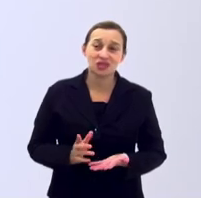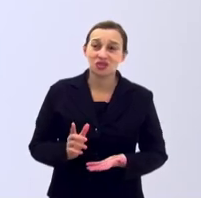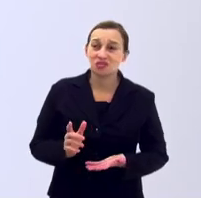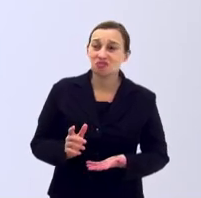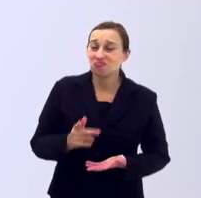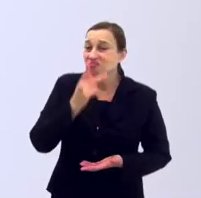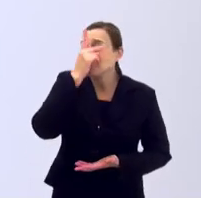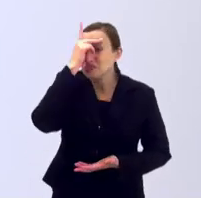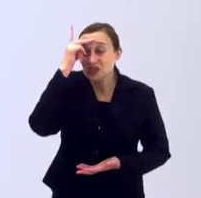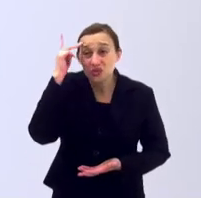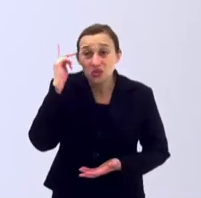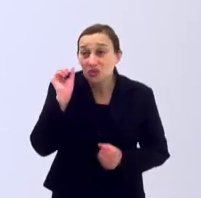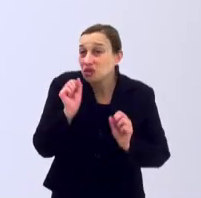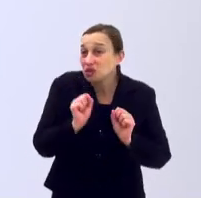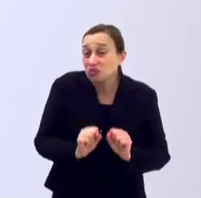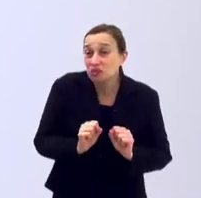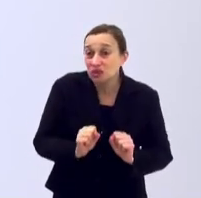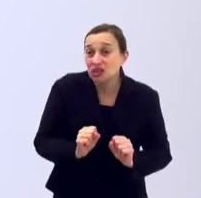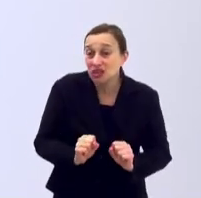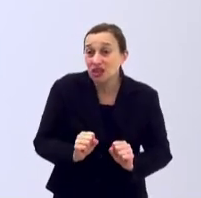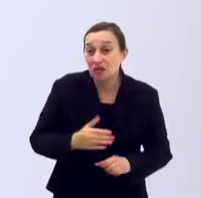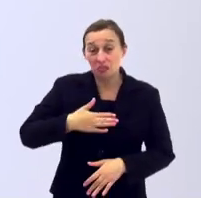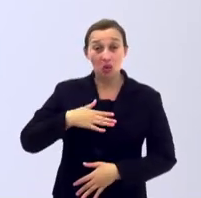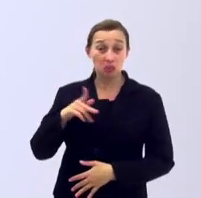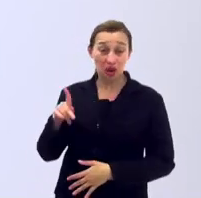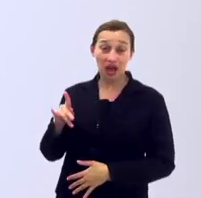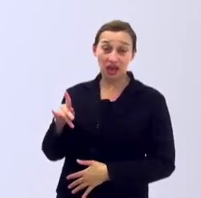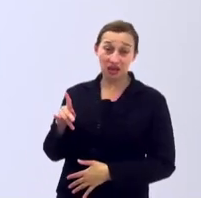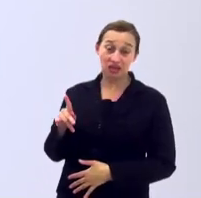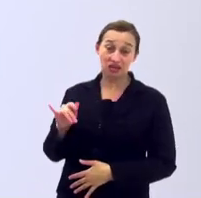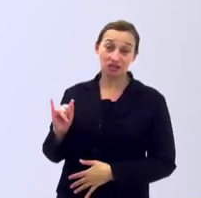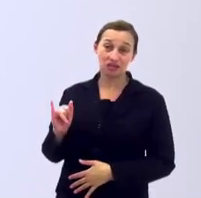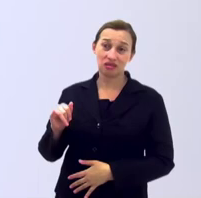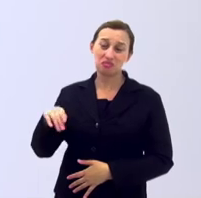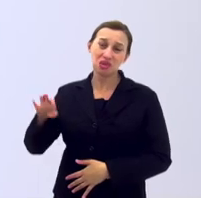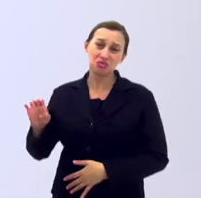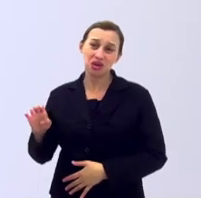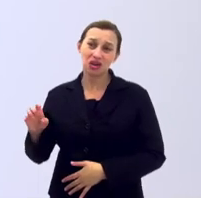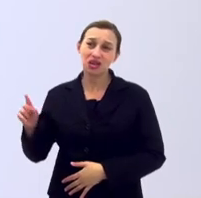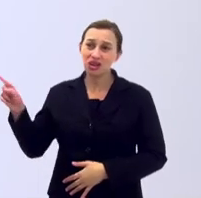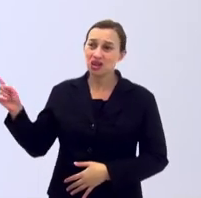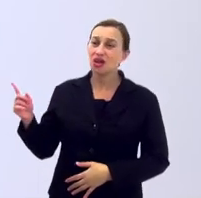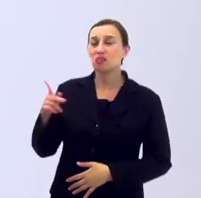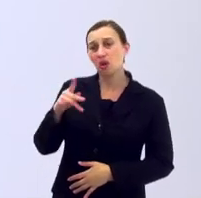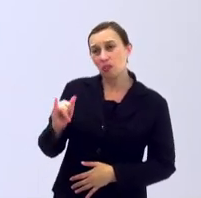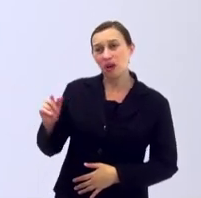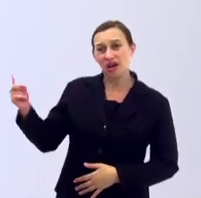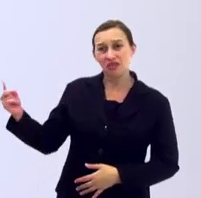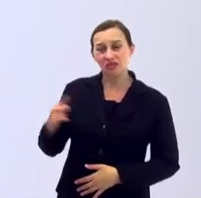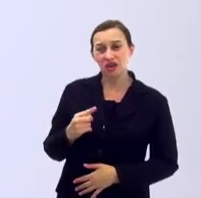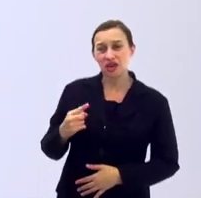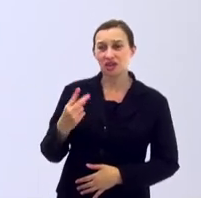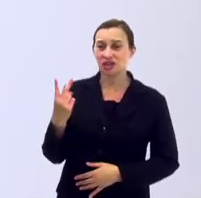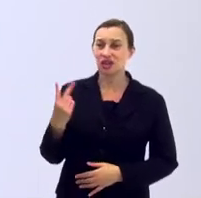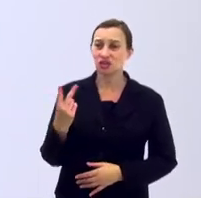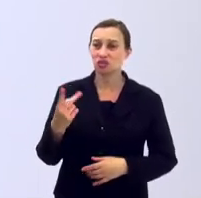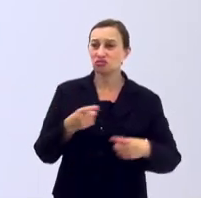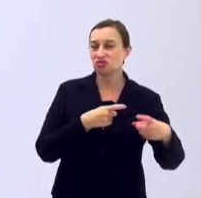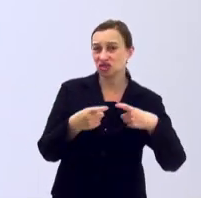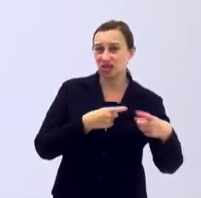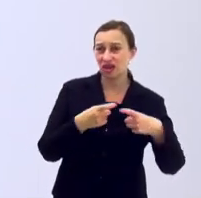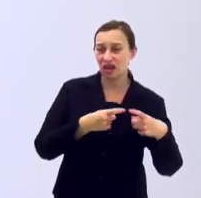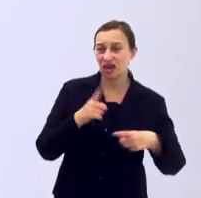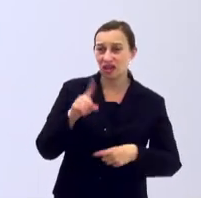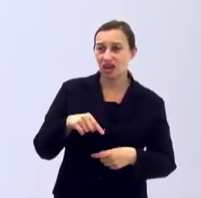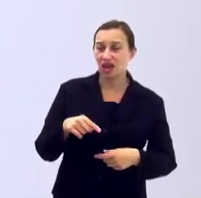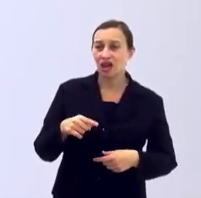São pessoas que poderiam ter sido meu pai e minha mãe, que vieram... Quer dizer, meu pai veio entre as duas guerras, né?